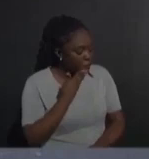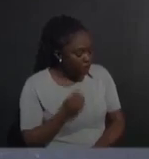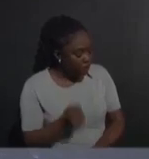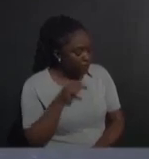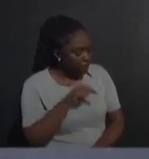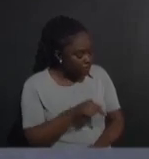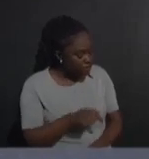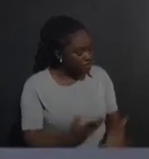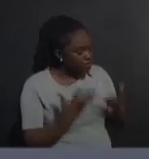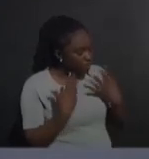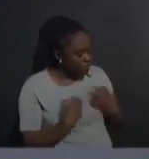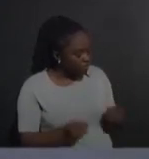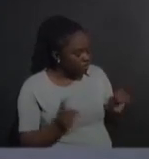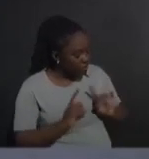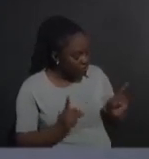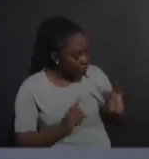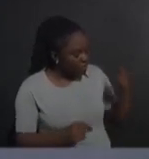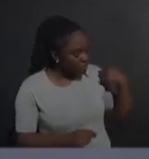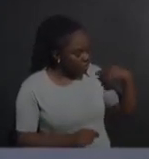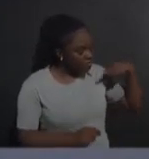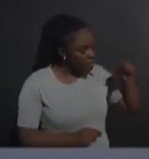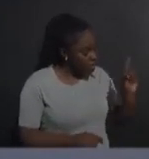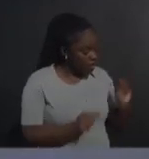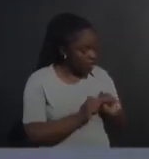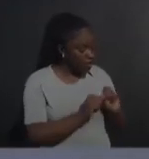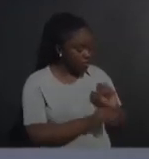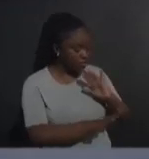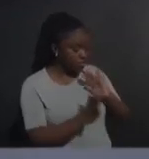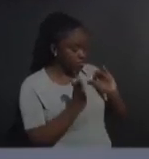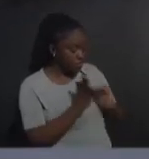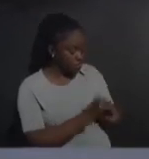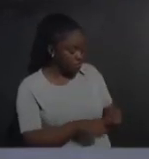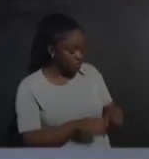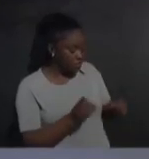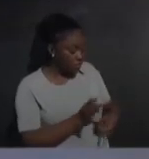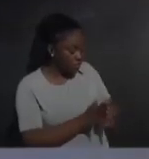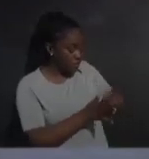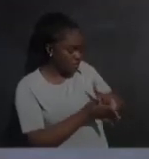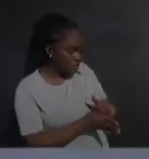não aceitar, ir lá para fora, fazer tudo, sem antes passar aqui para me ver.